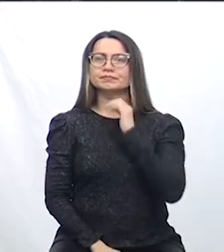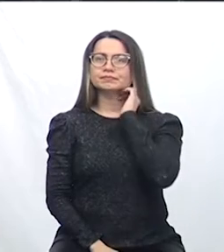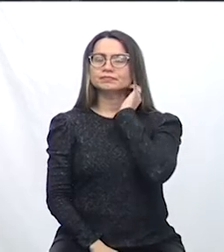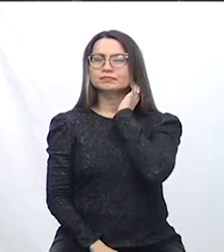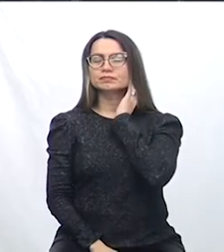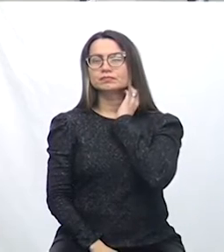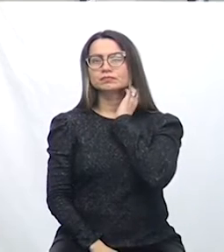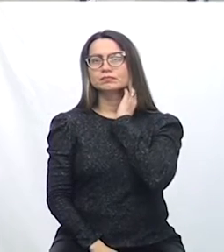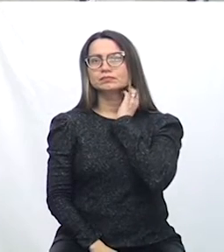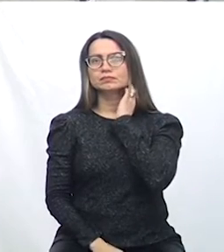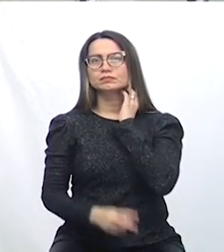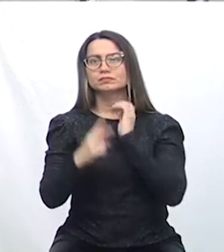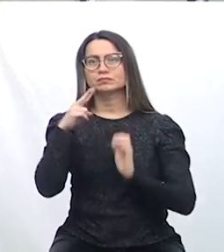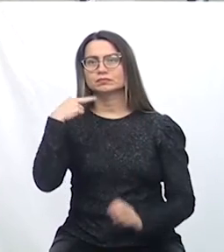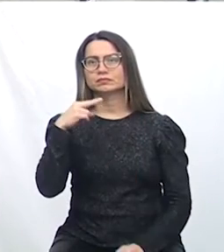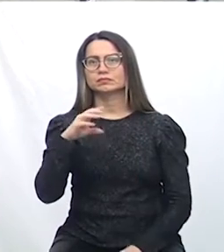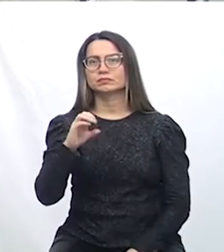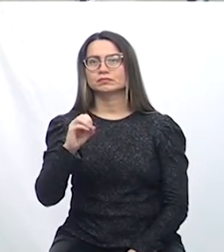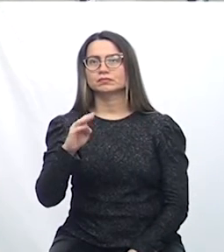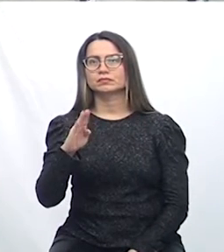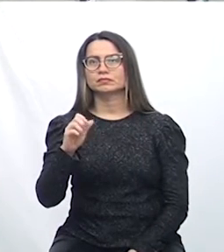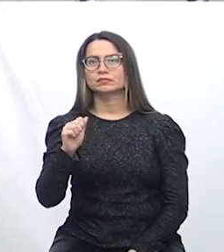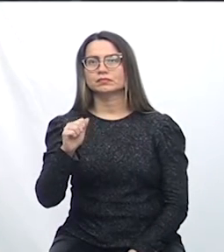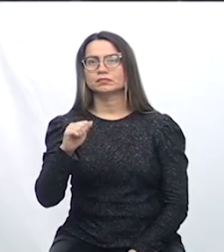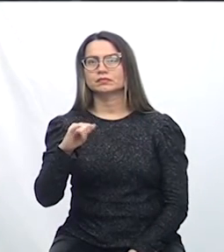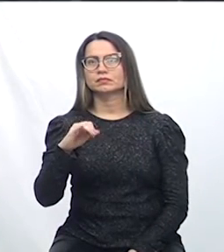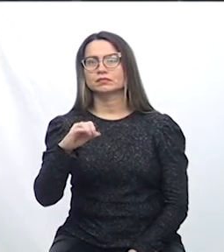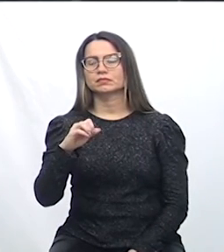Com a palavra, vereador Obadias Benones.